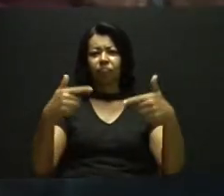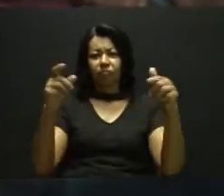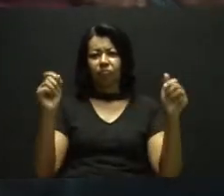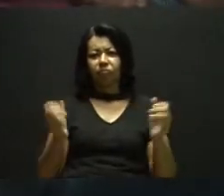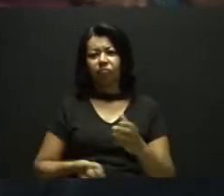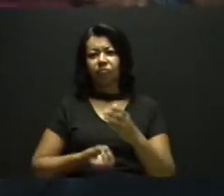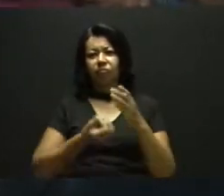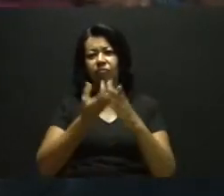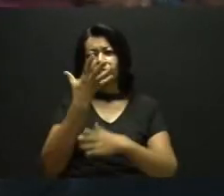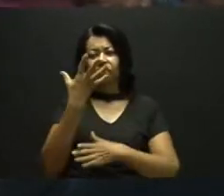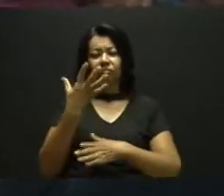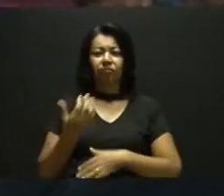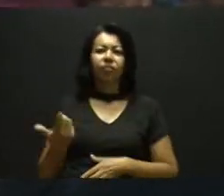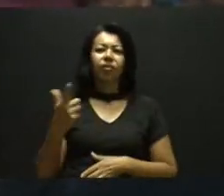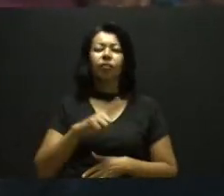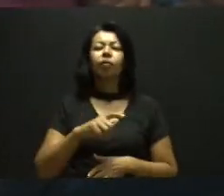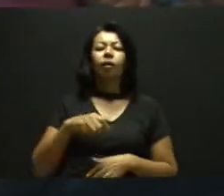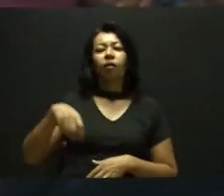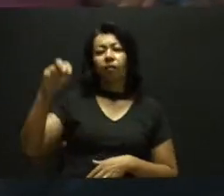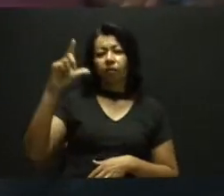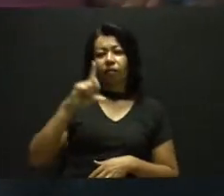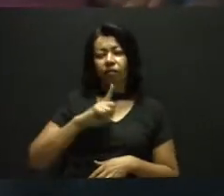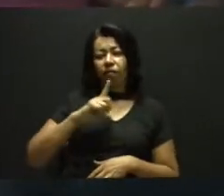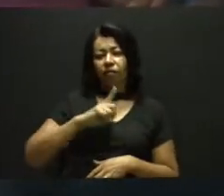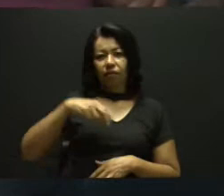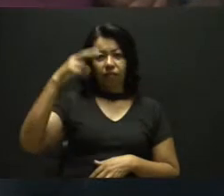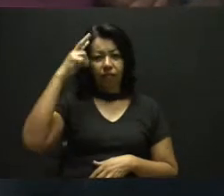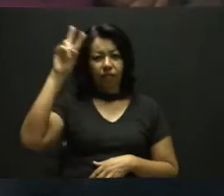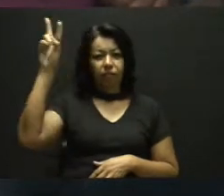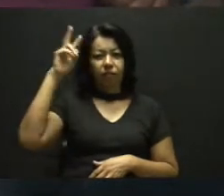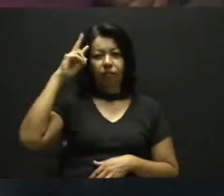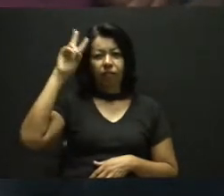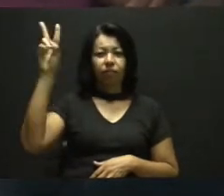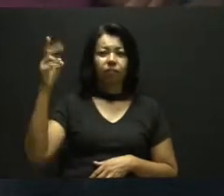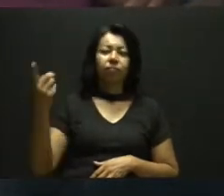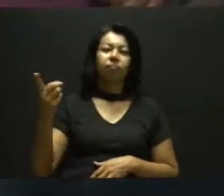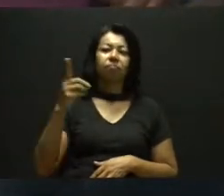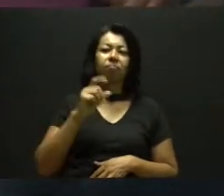é assim imagina são gabriel